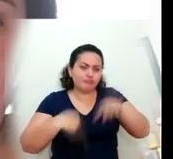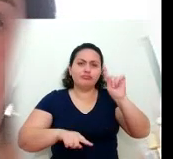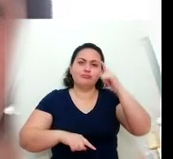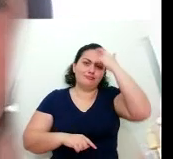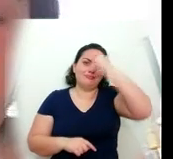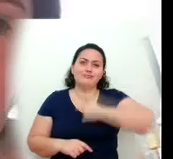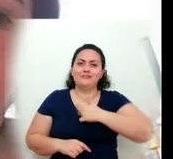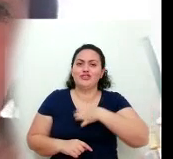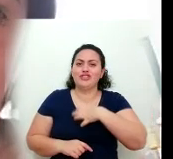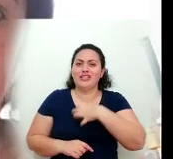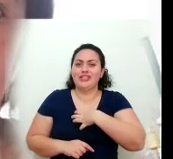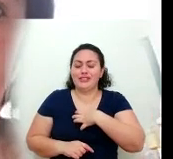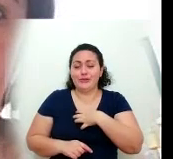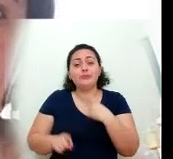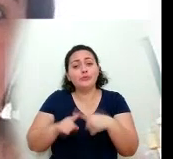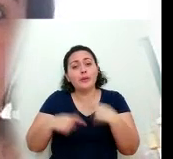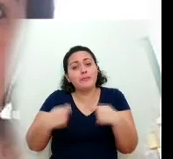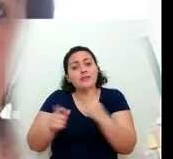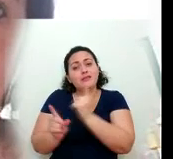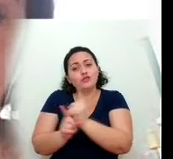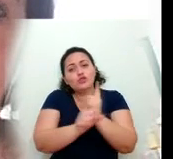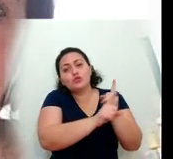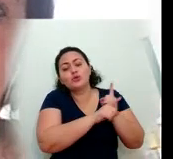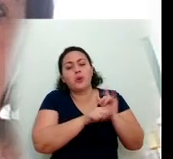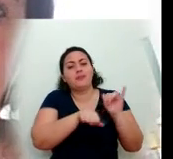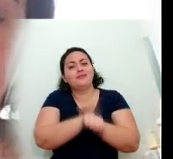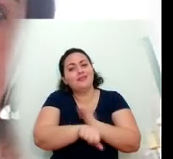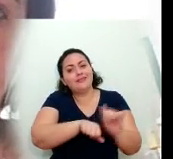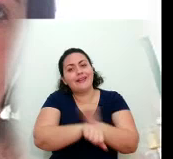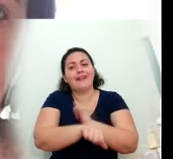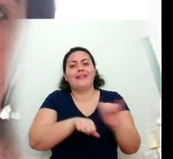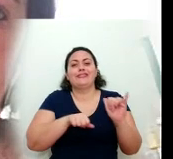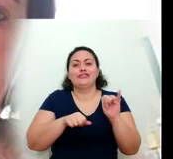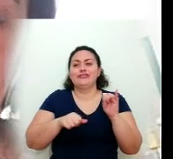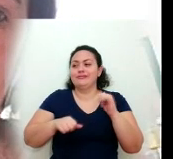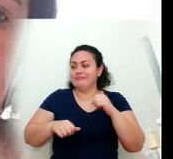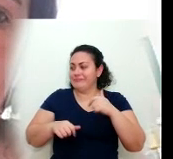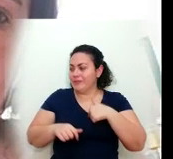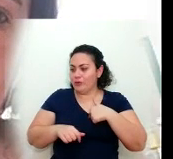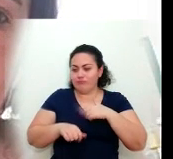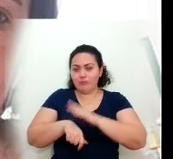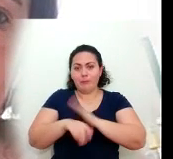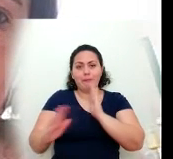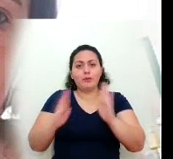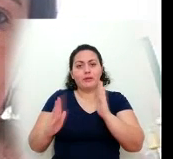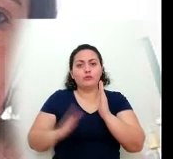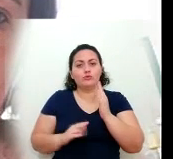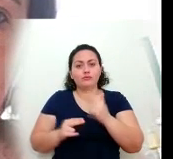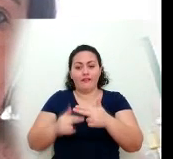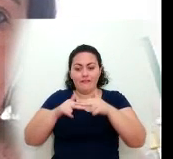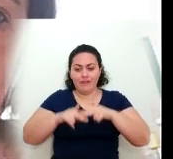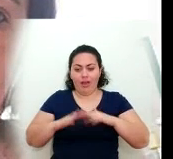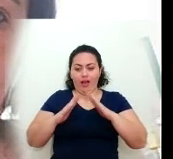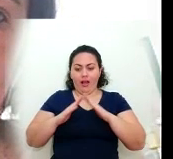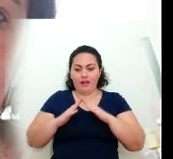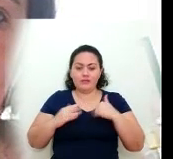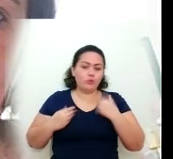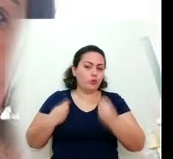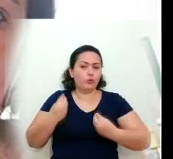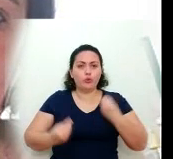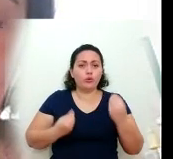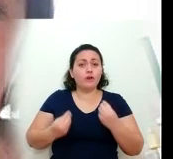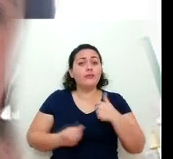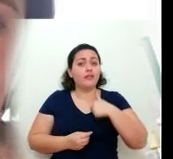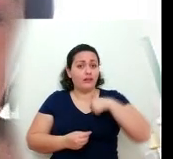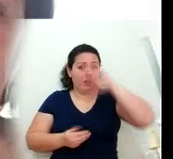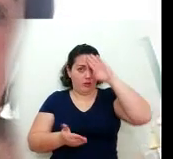na vida, né? Exatamente porque a gente está tendo que descobrir maneiras de vivenciar esse isolamento, né?